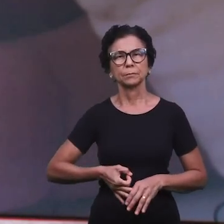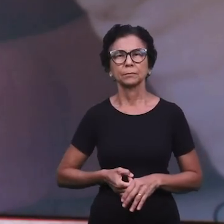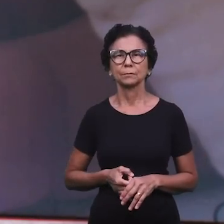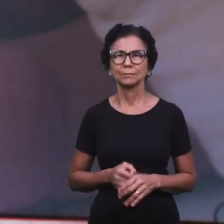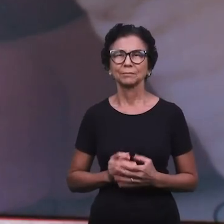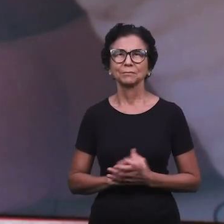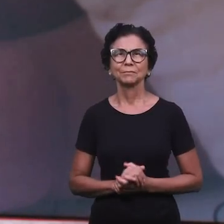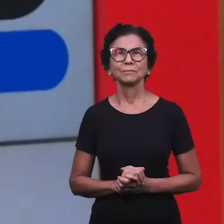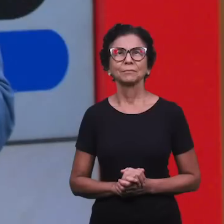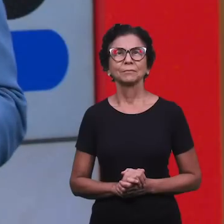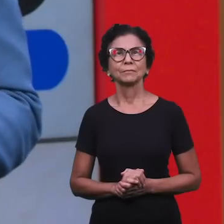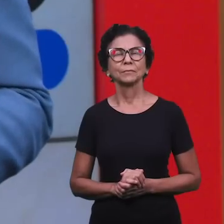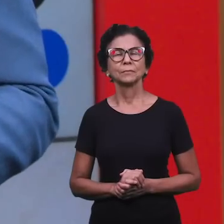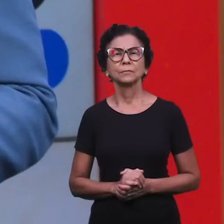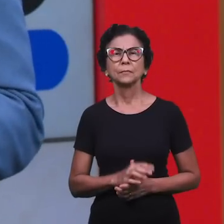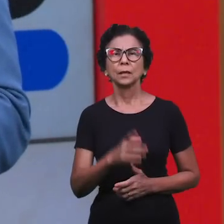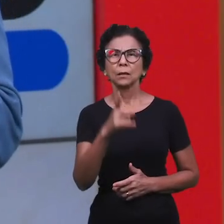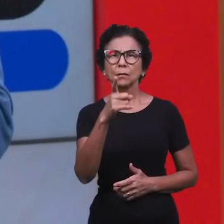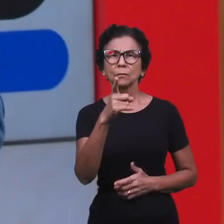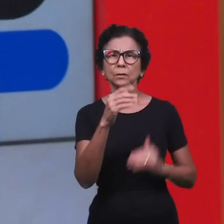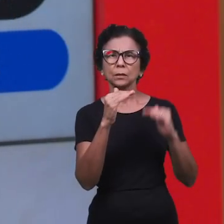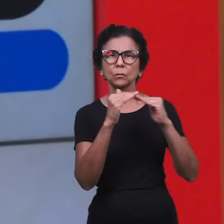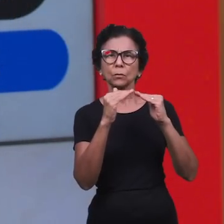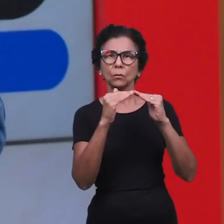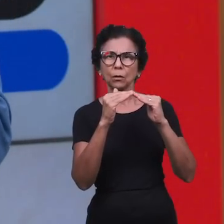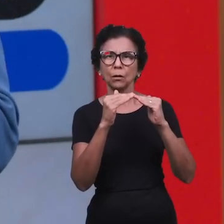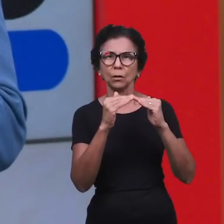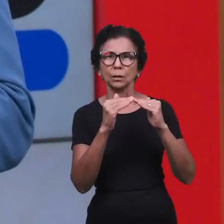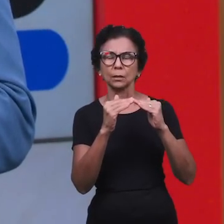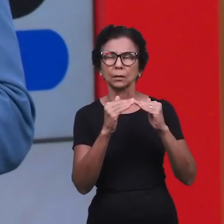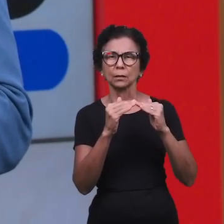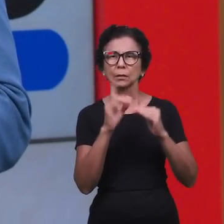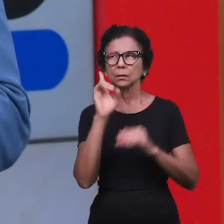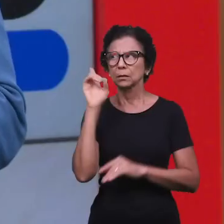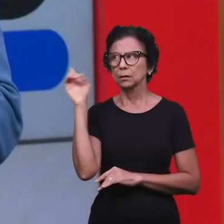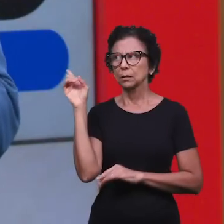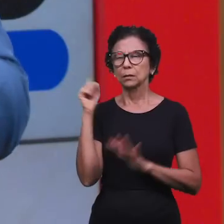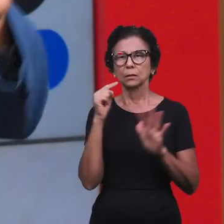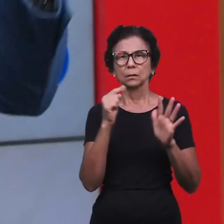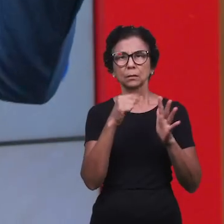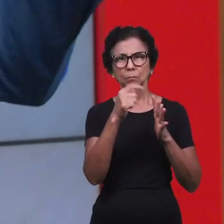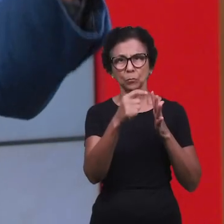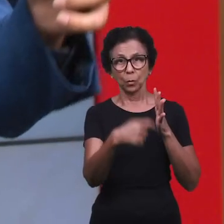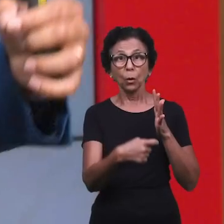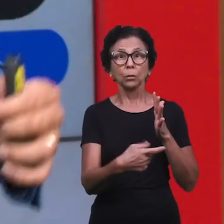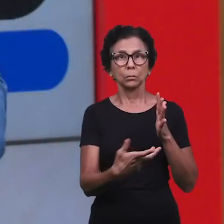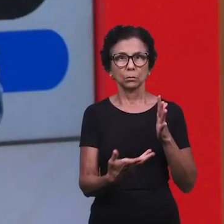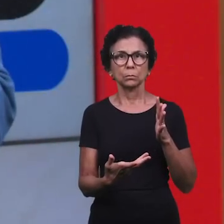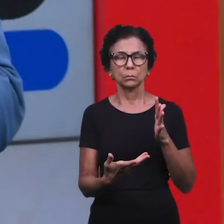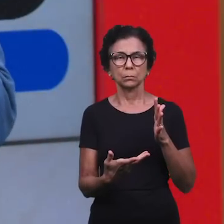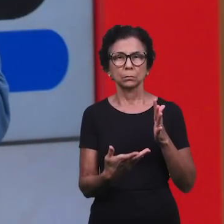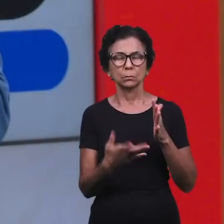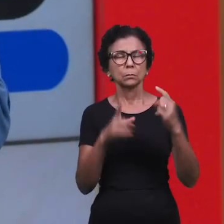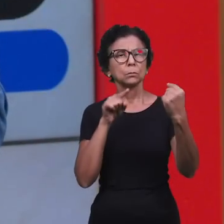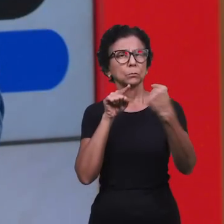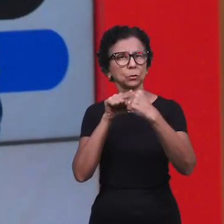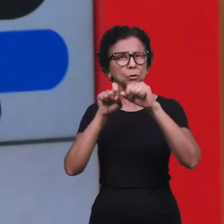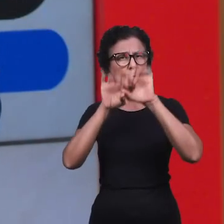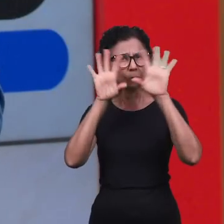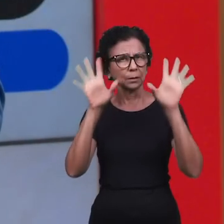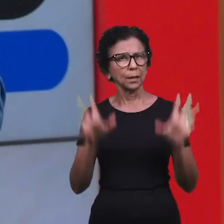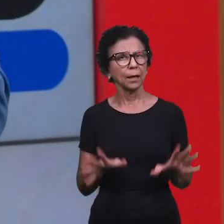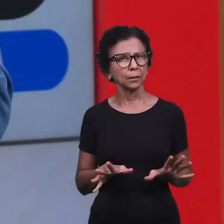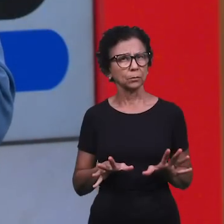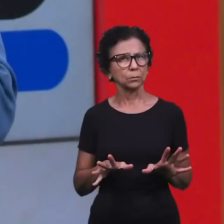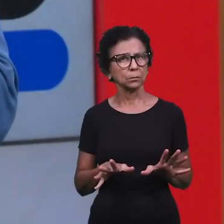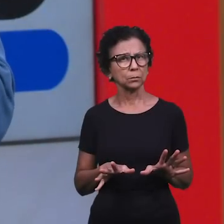aprovação. Tudo bem? Você concorda comigo? Desses pontos que a gente trouxe aqui, de ter objetivos claros e